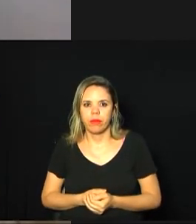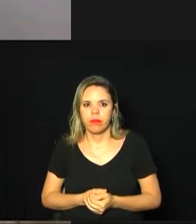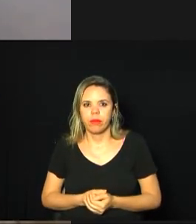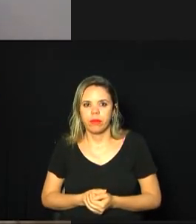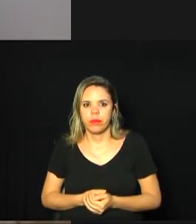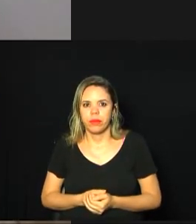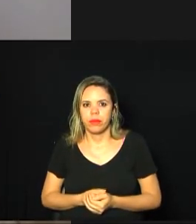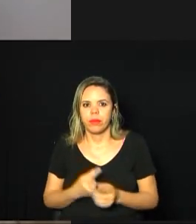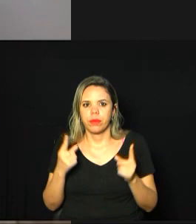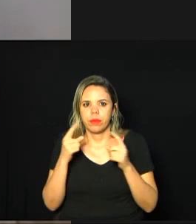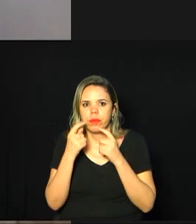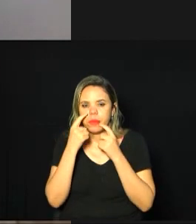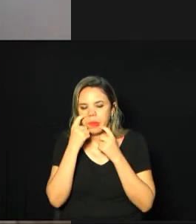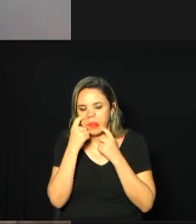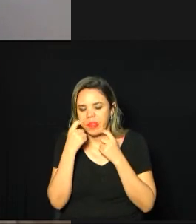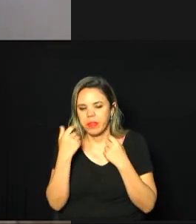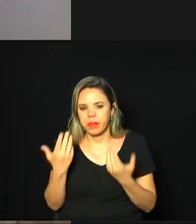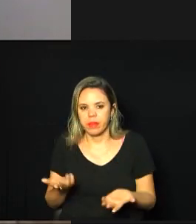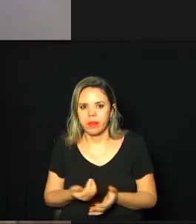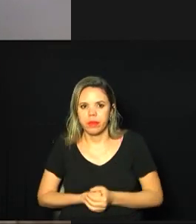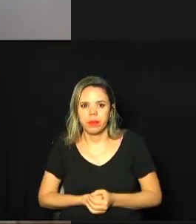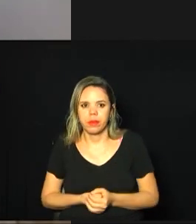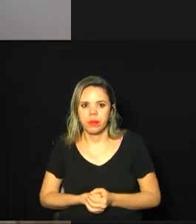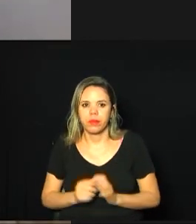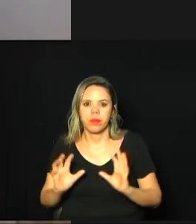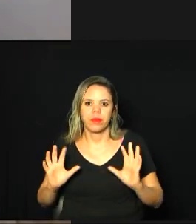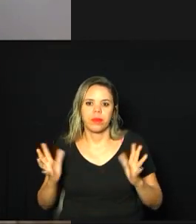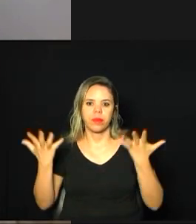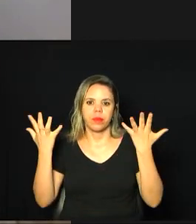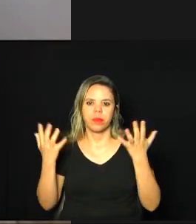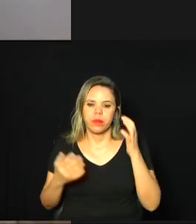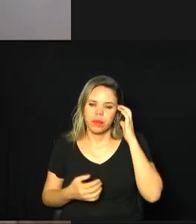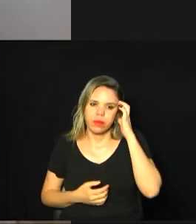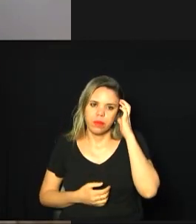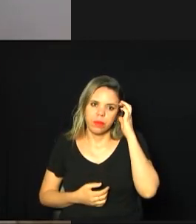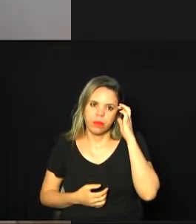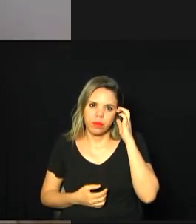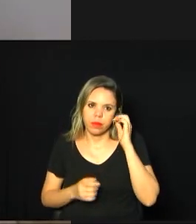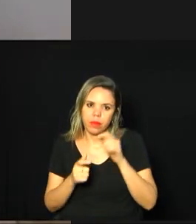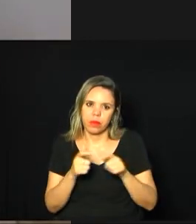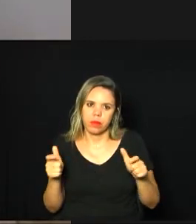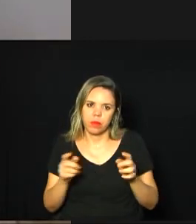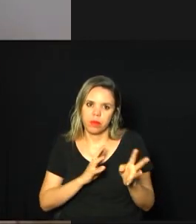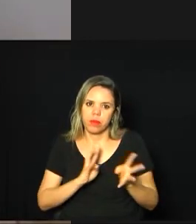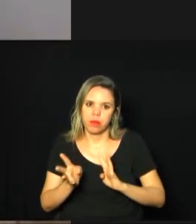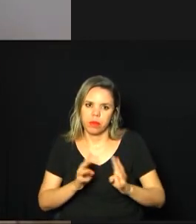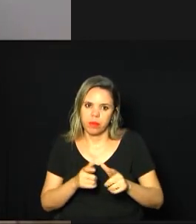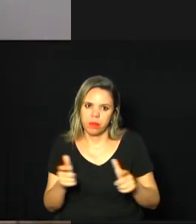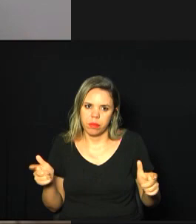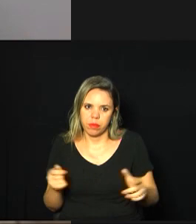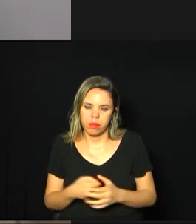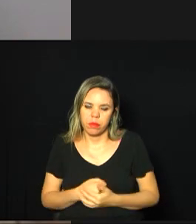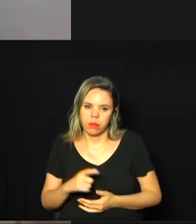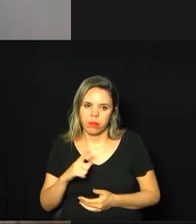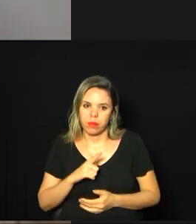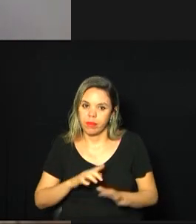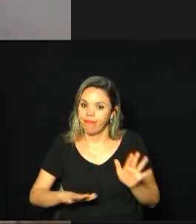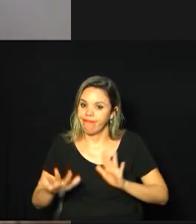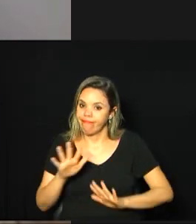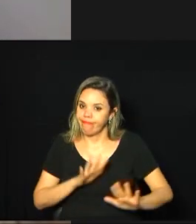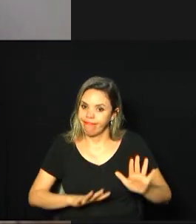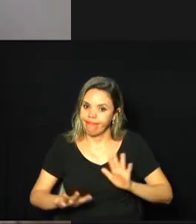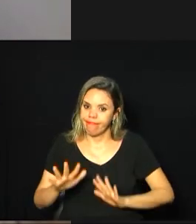sendo mais complicados. Então, festas com grandes aglomerações, eu teria um pouco